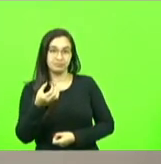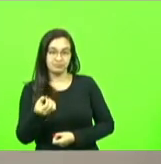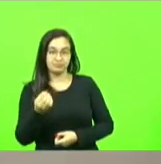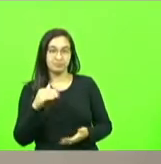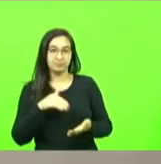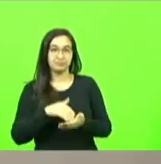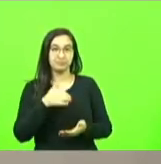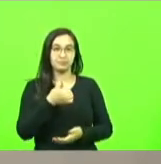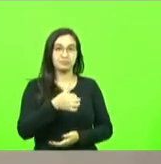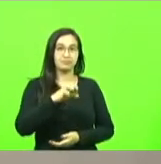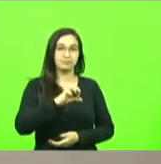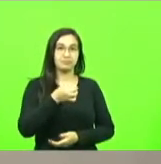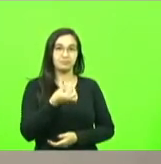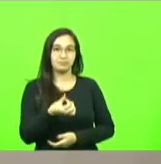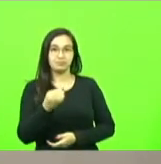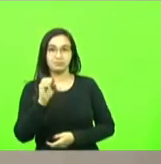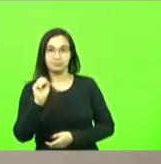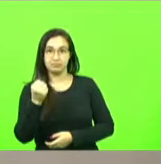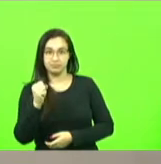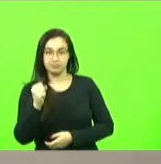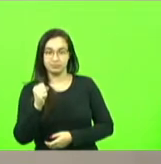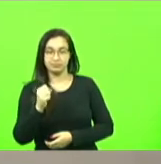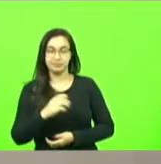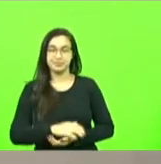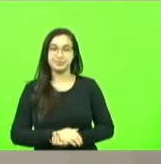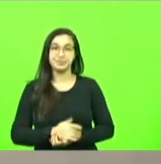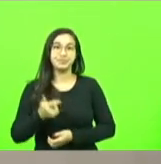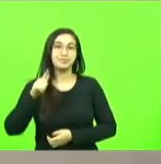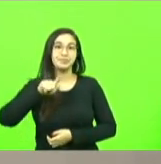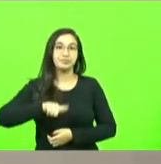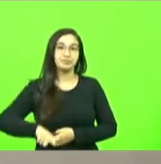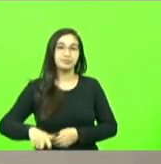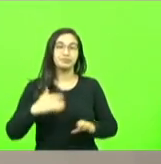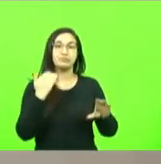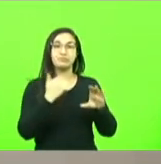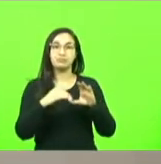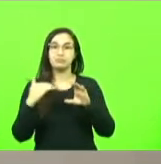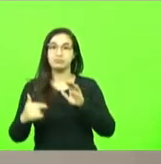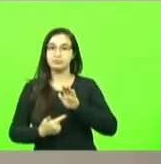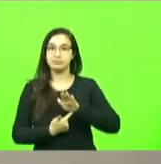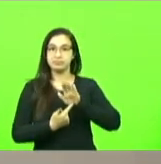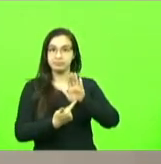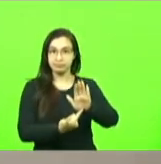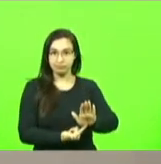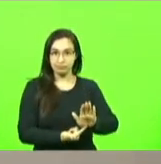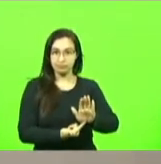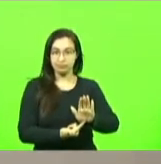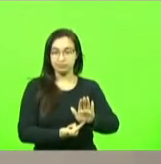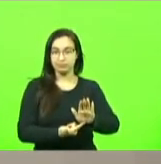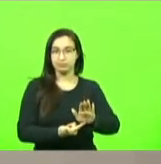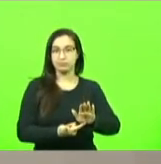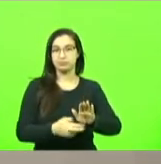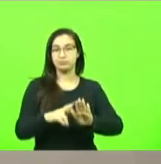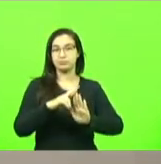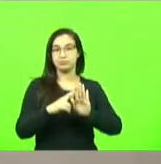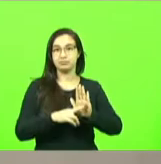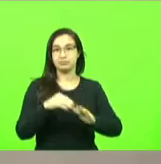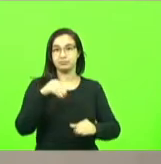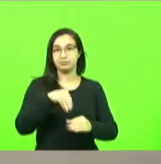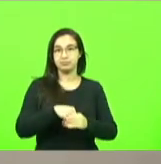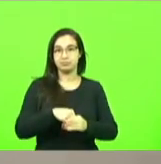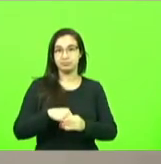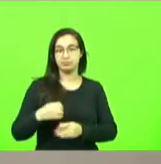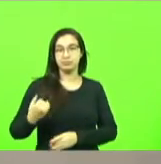esta presidência comunica que encaminhará os destinatários conforme determina o regimento interno as